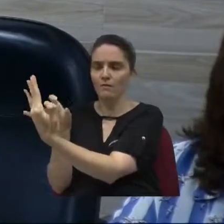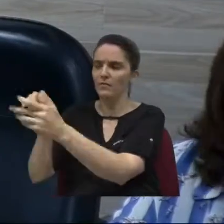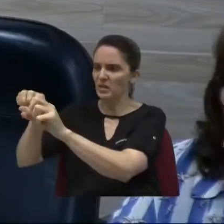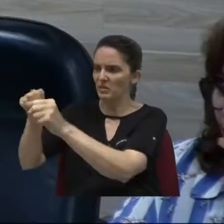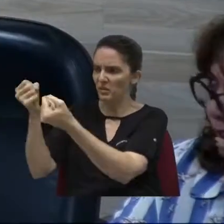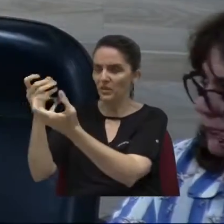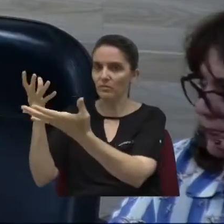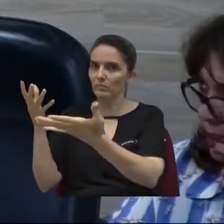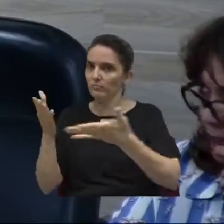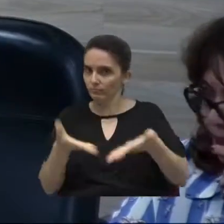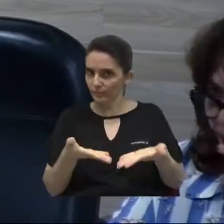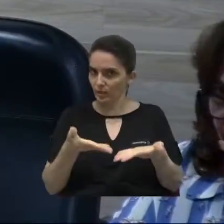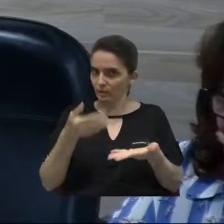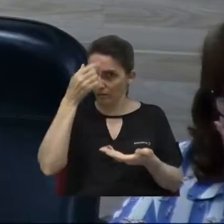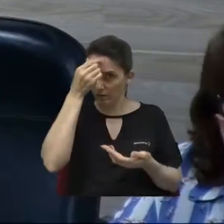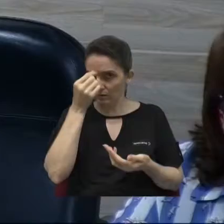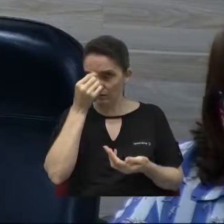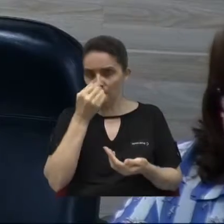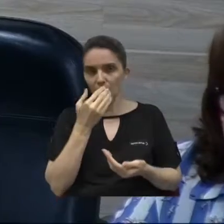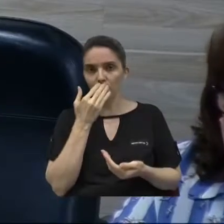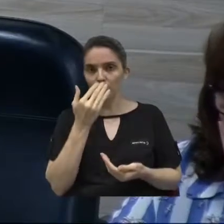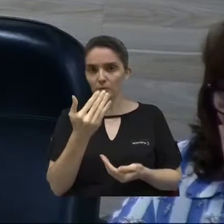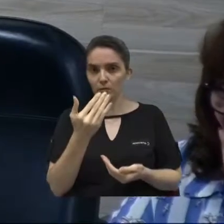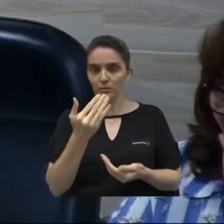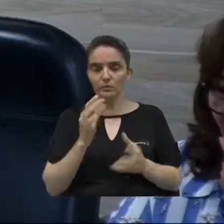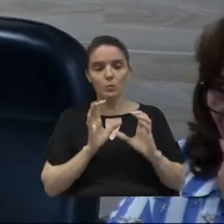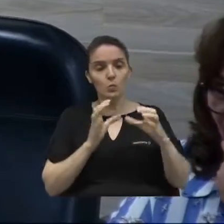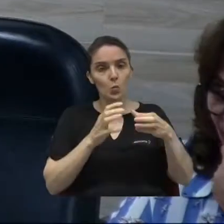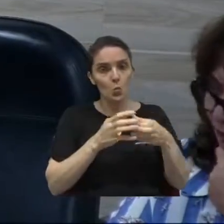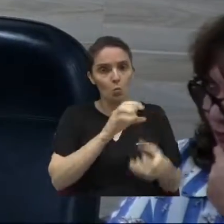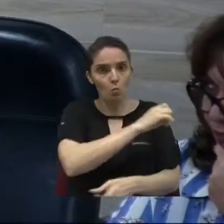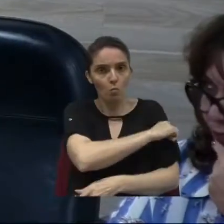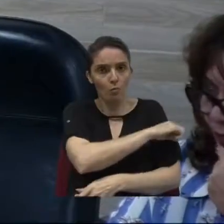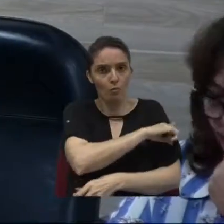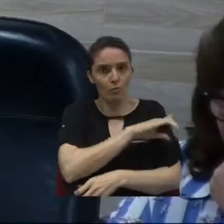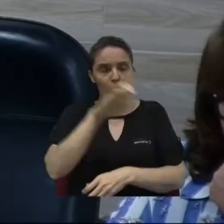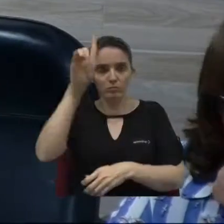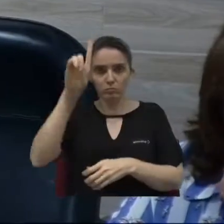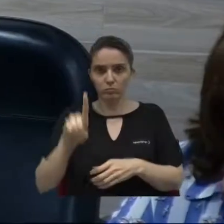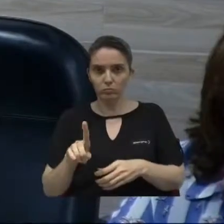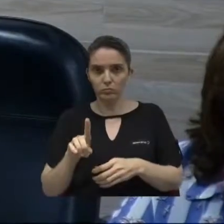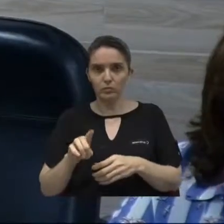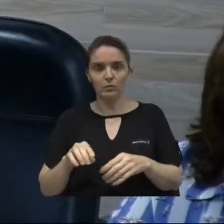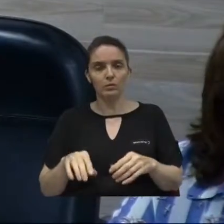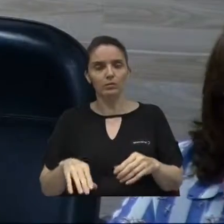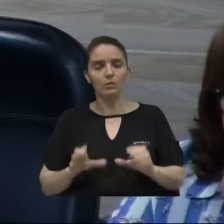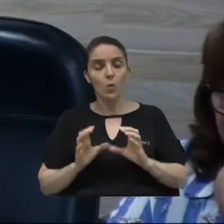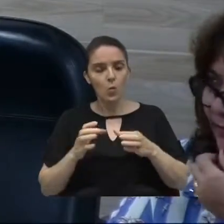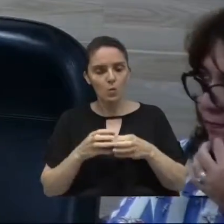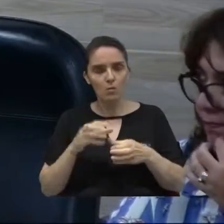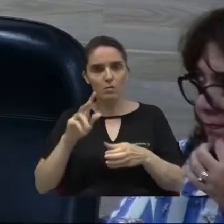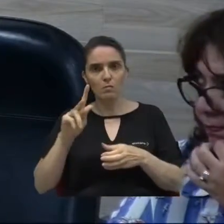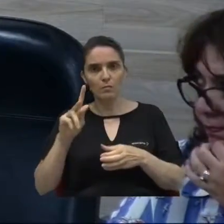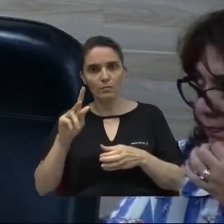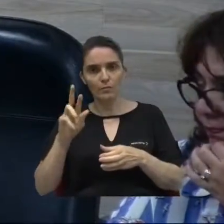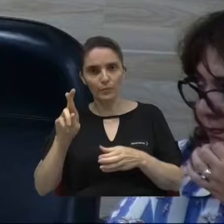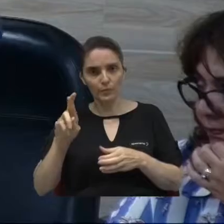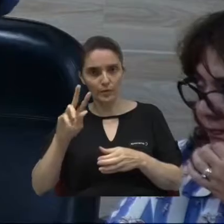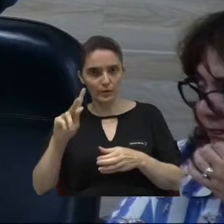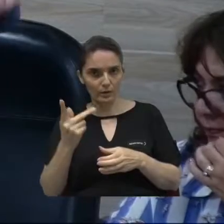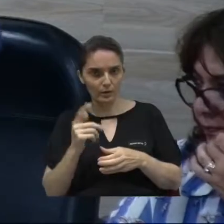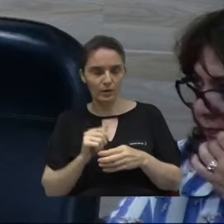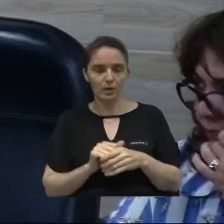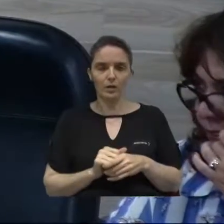sensibilizar em nome da classe da enfermagem, de diretor, do pessoal do RH, dos guardas, dos porteiros,